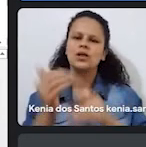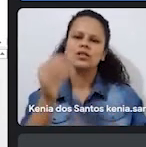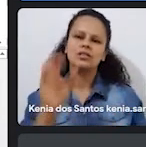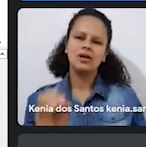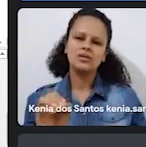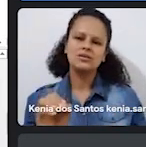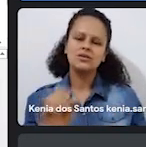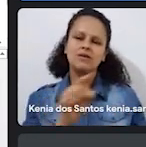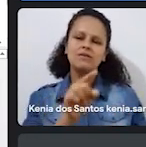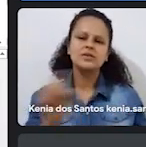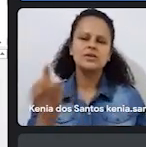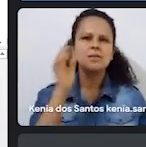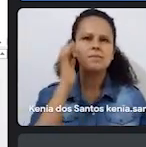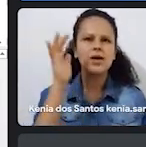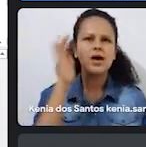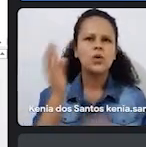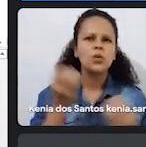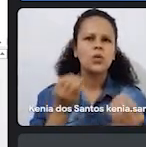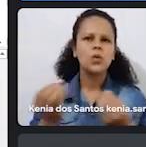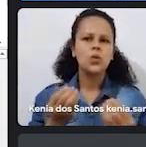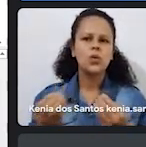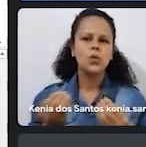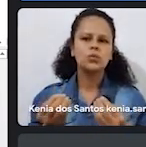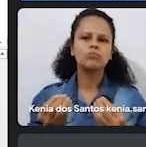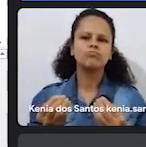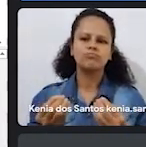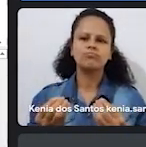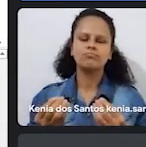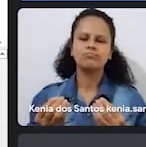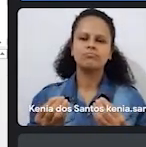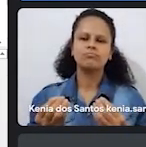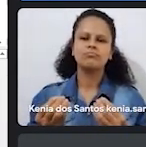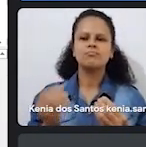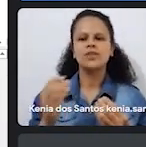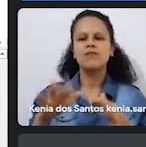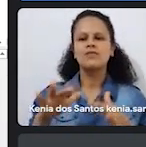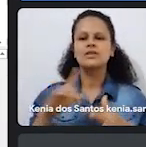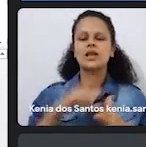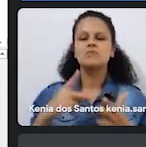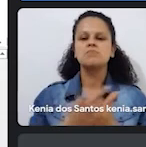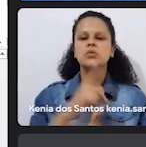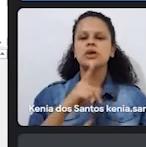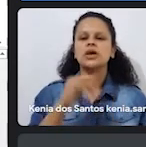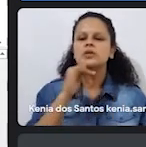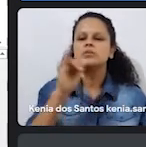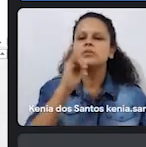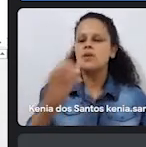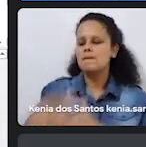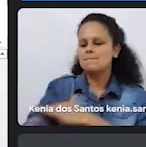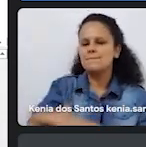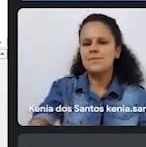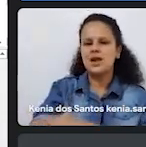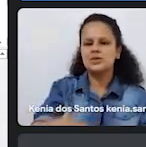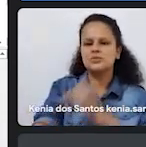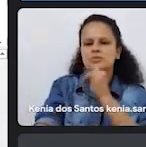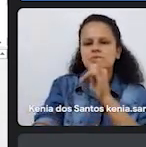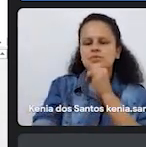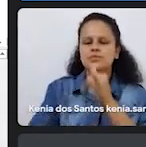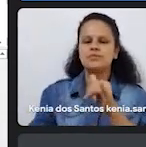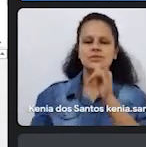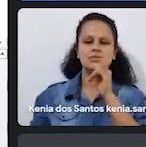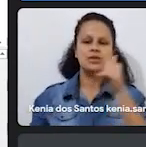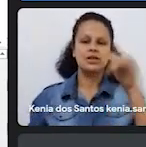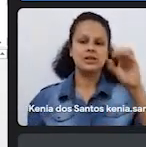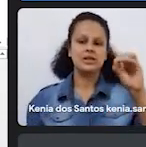ter uma tetanização ali no braço, levezinha. 10 a 30.